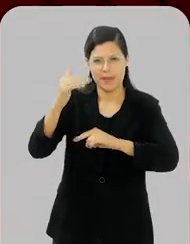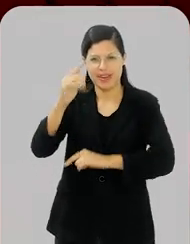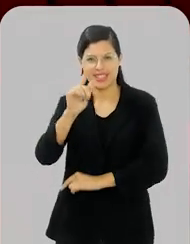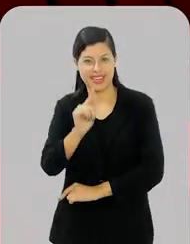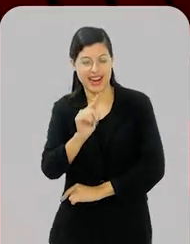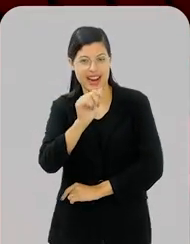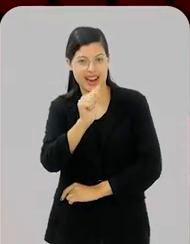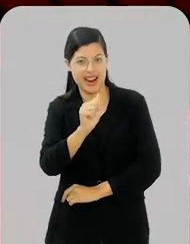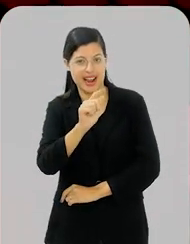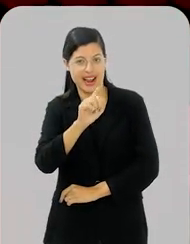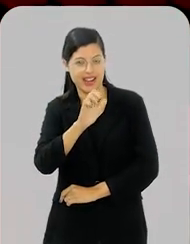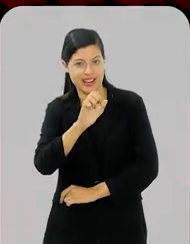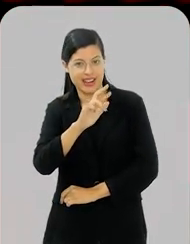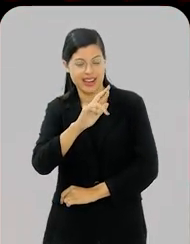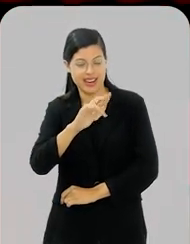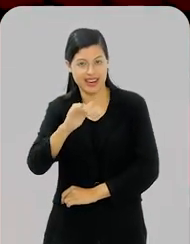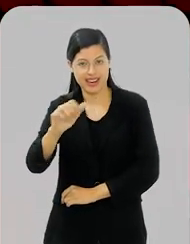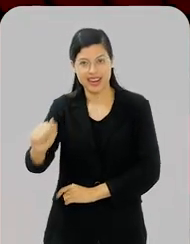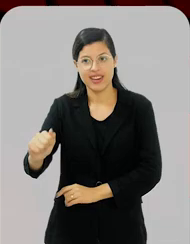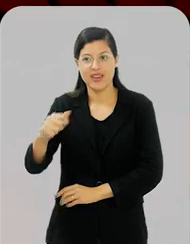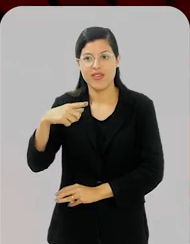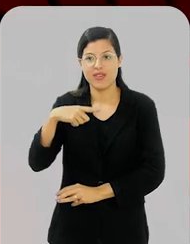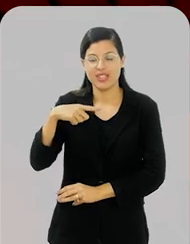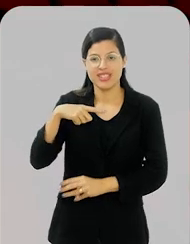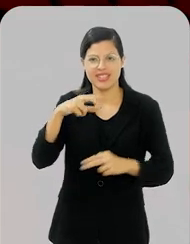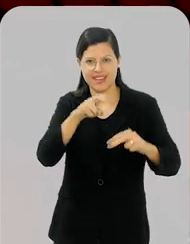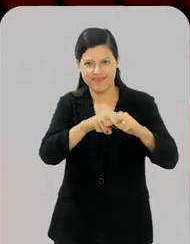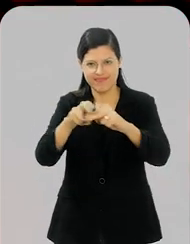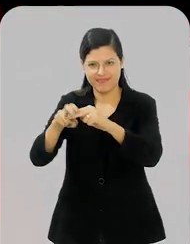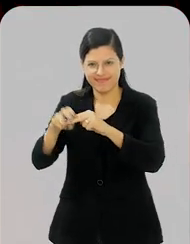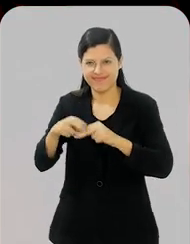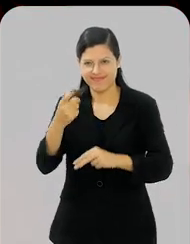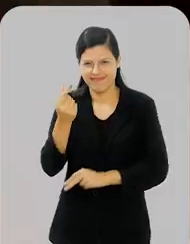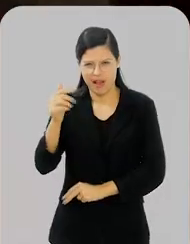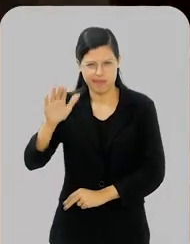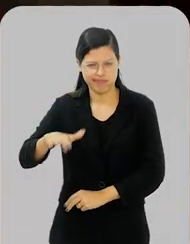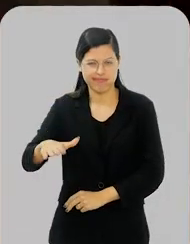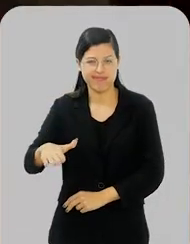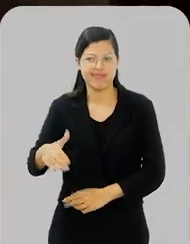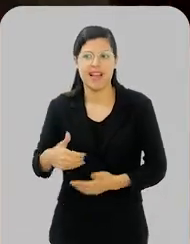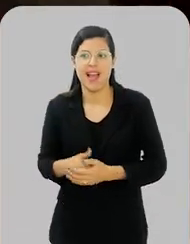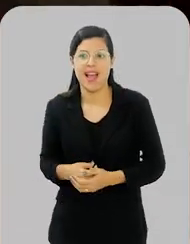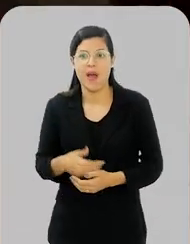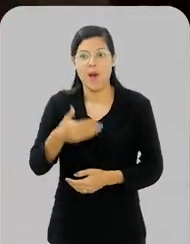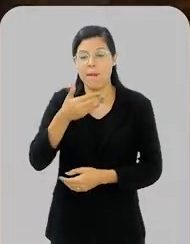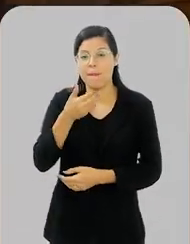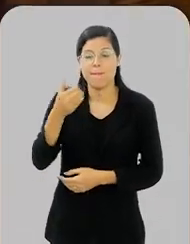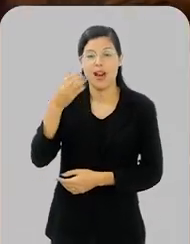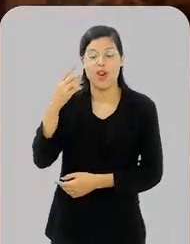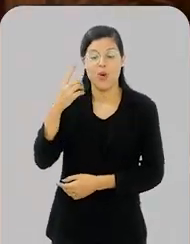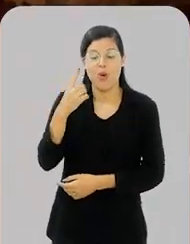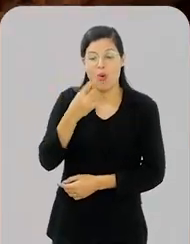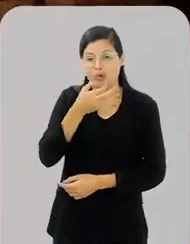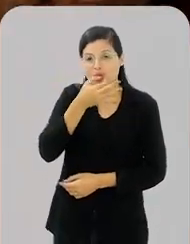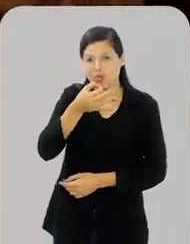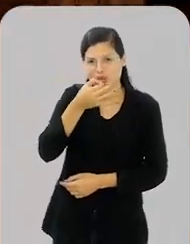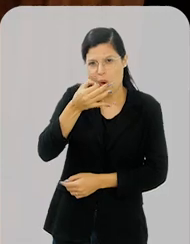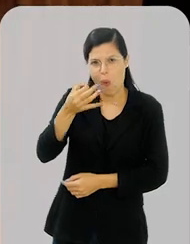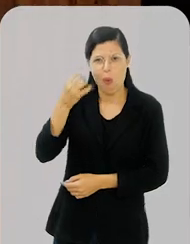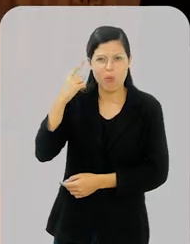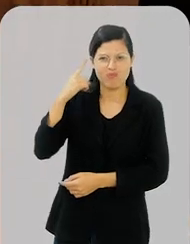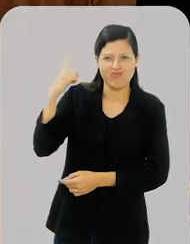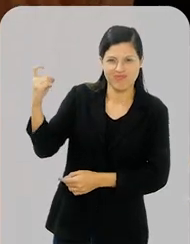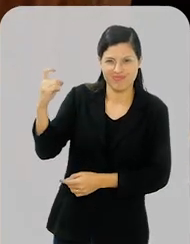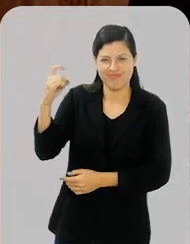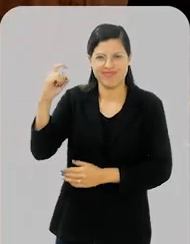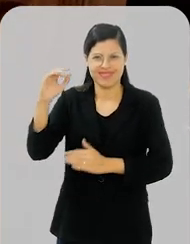o andar mais alto do teatro, onde ficam as cadeiras mais baratas. A melhor acústica do teatro está lá em cima.